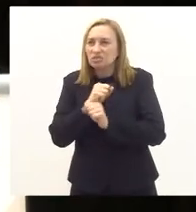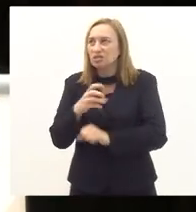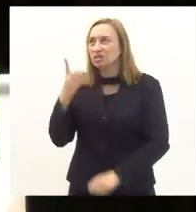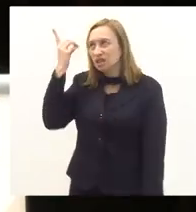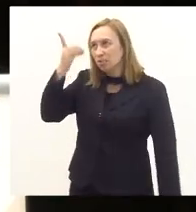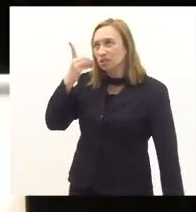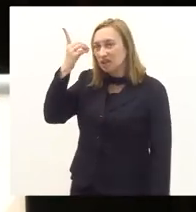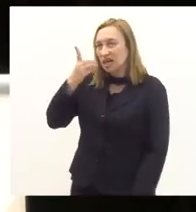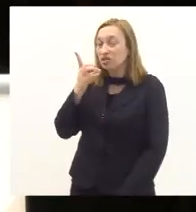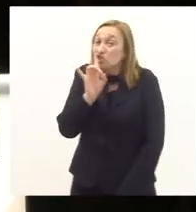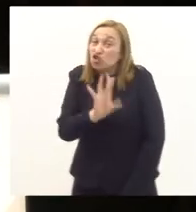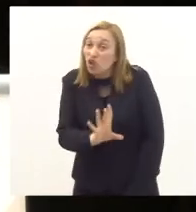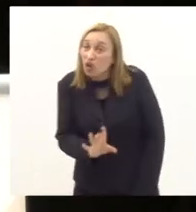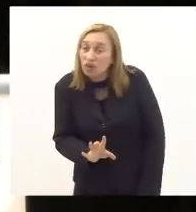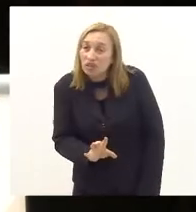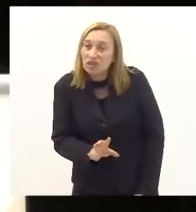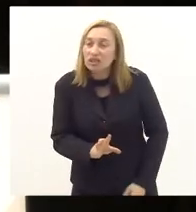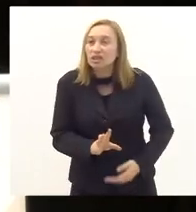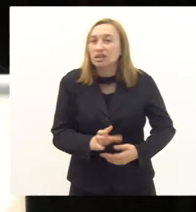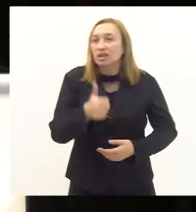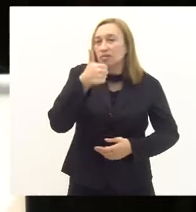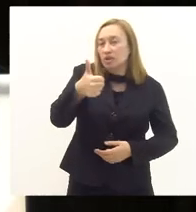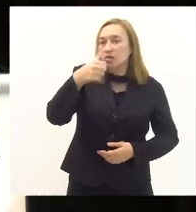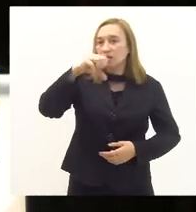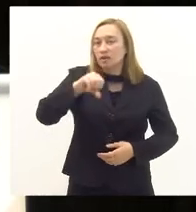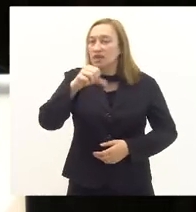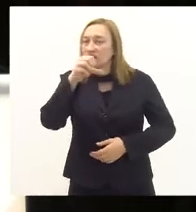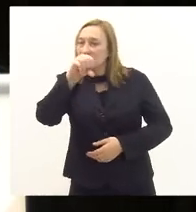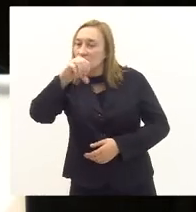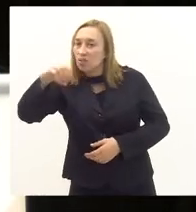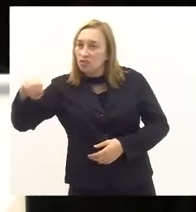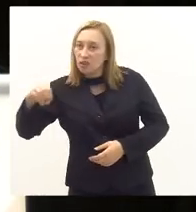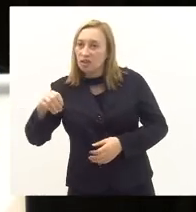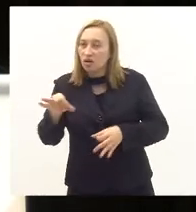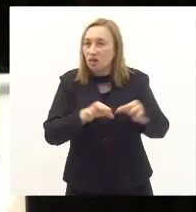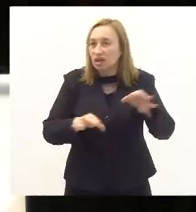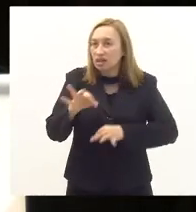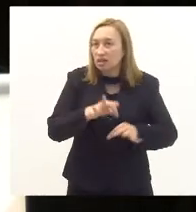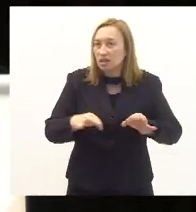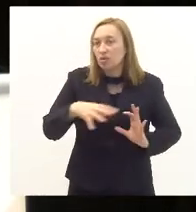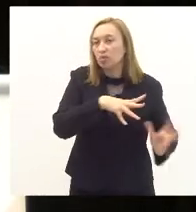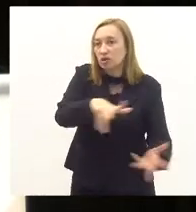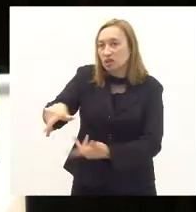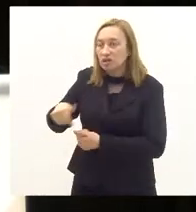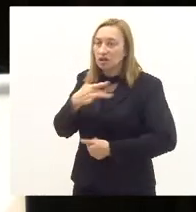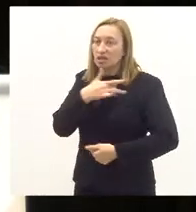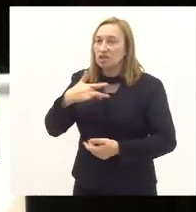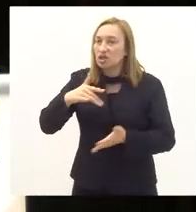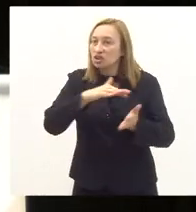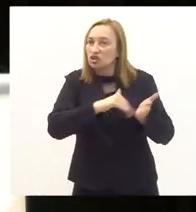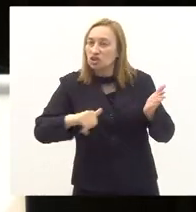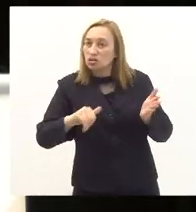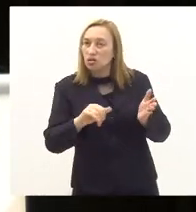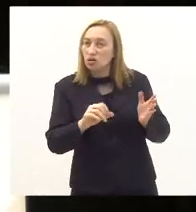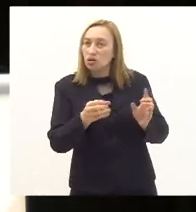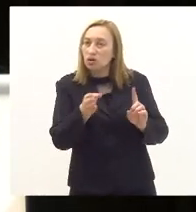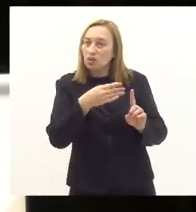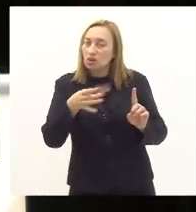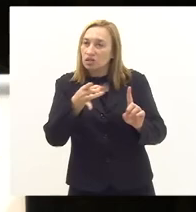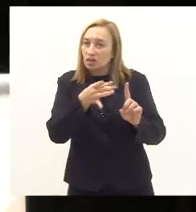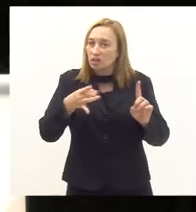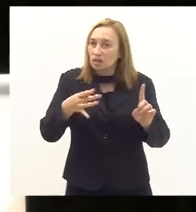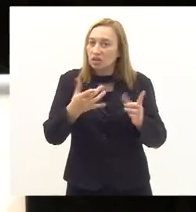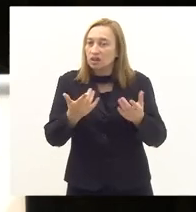deputado, somente em 1990, a Organização Mundial da Saúde retirou a homossexualidade da